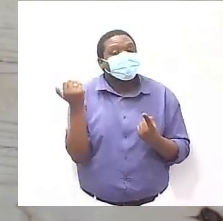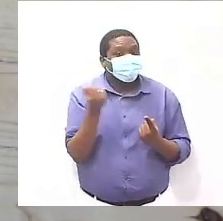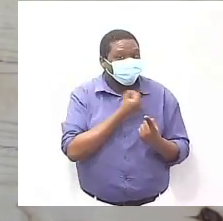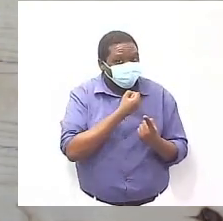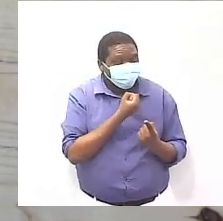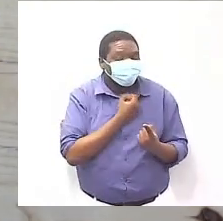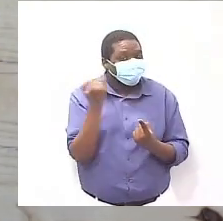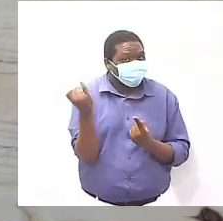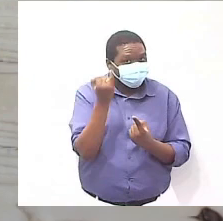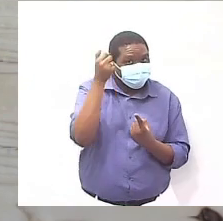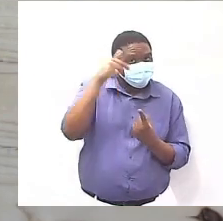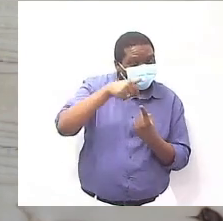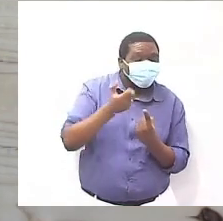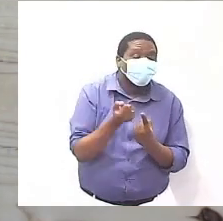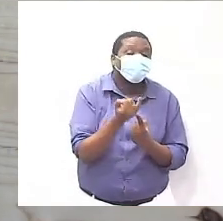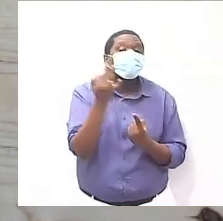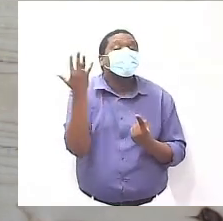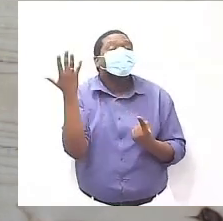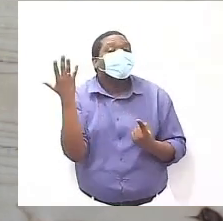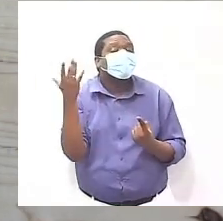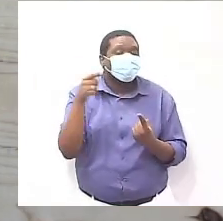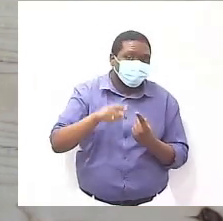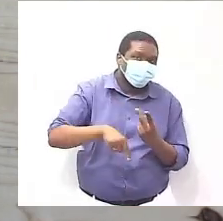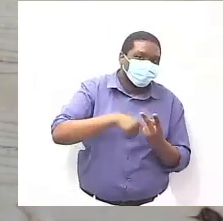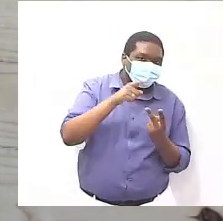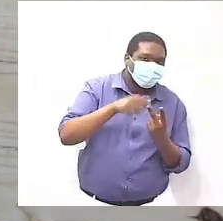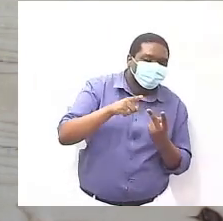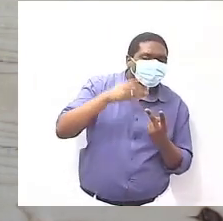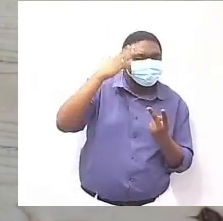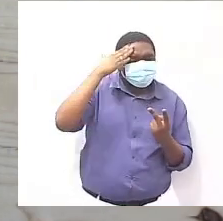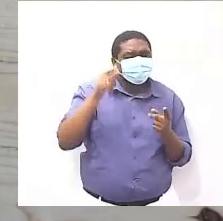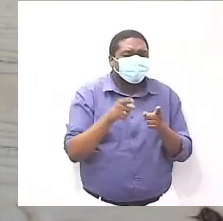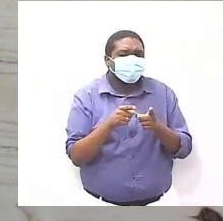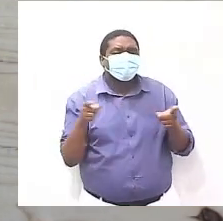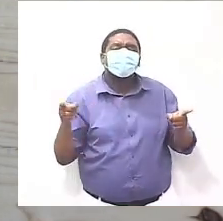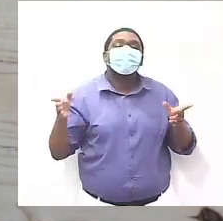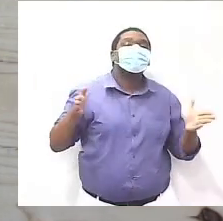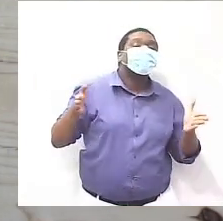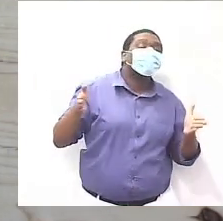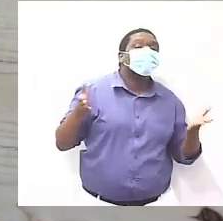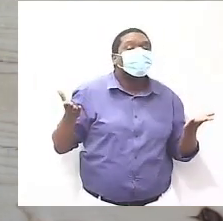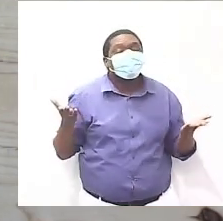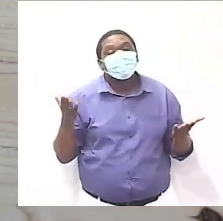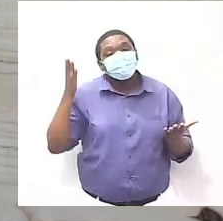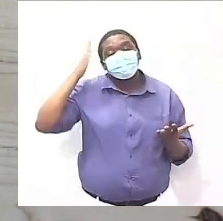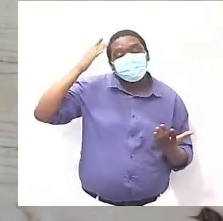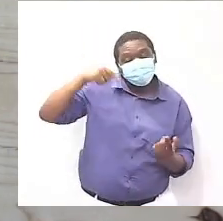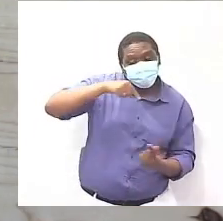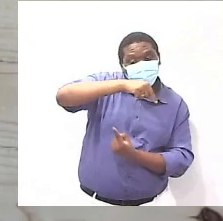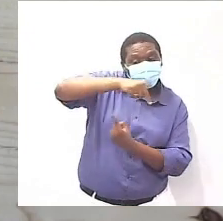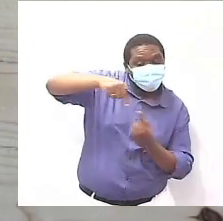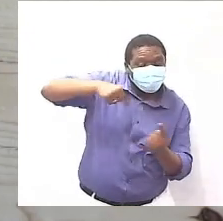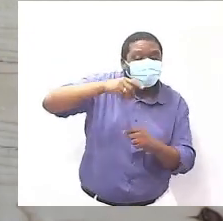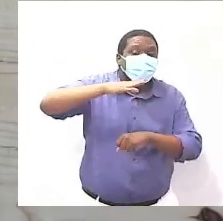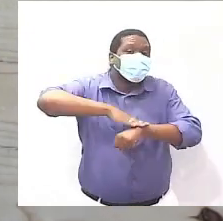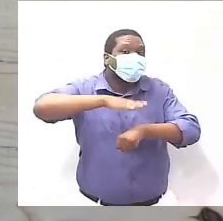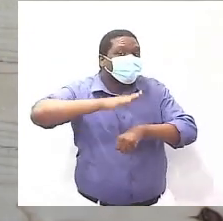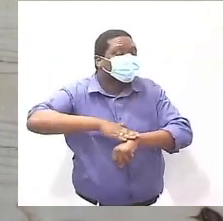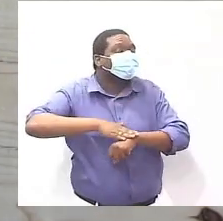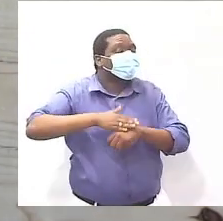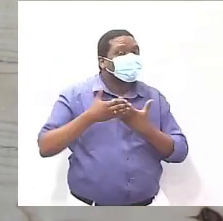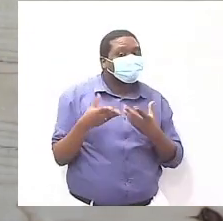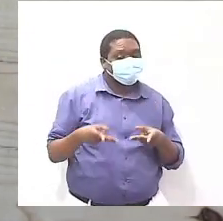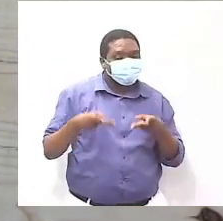muito importante para a gente, tá bom? E periodicidade, ou seja, ciclo, entender de tempo, né,